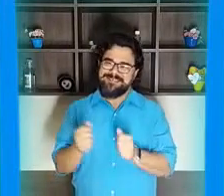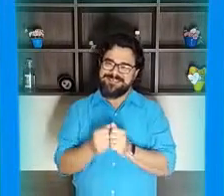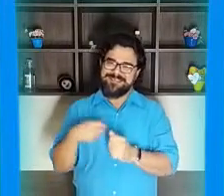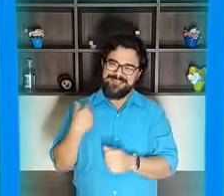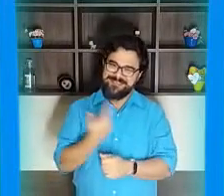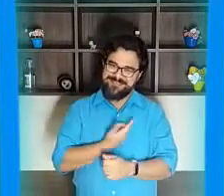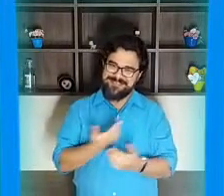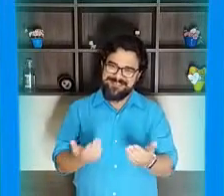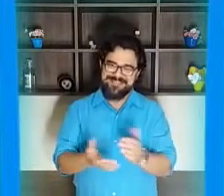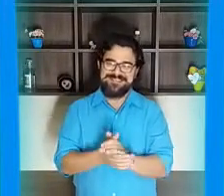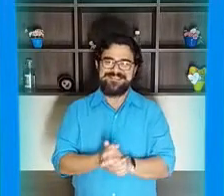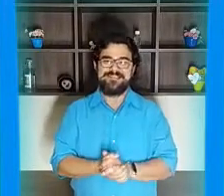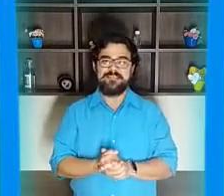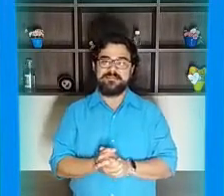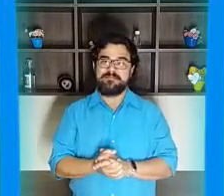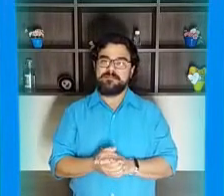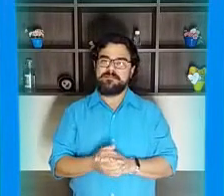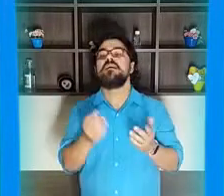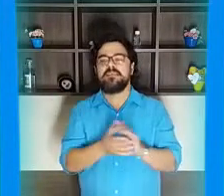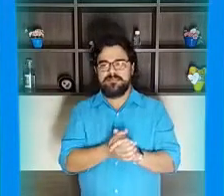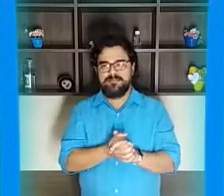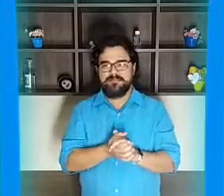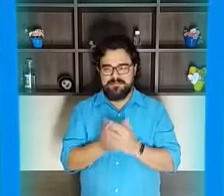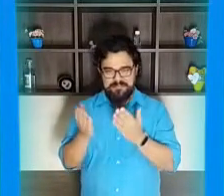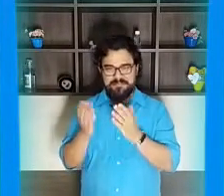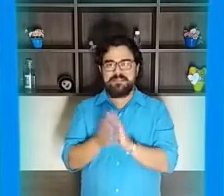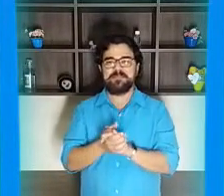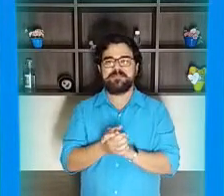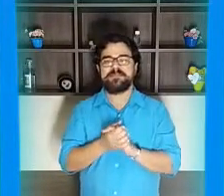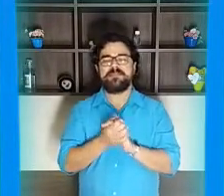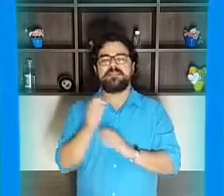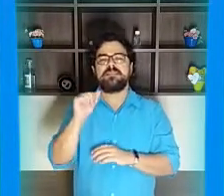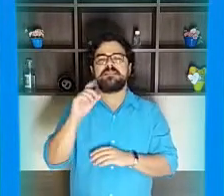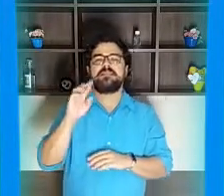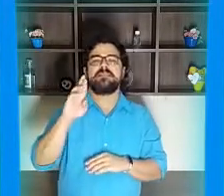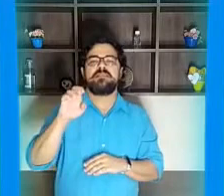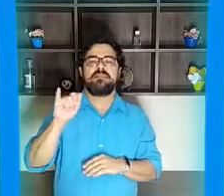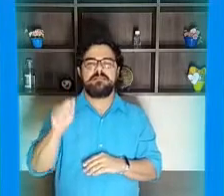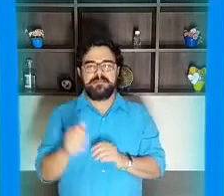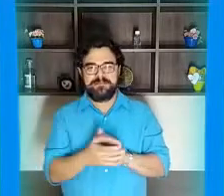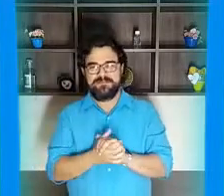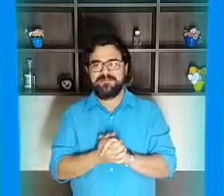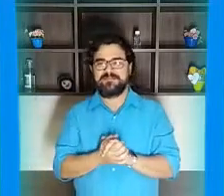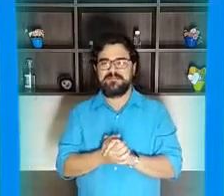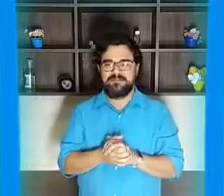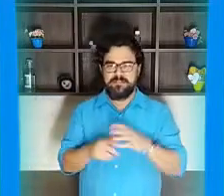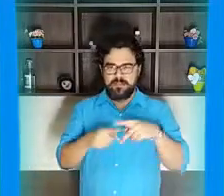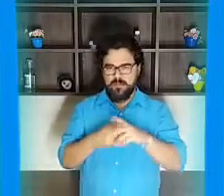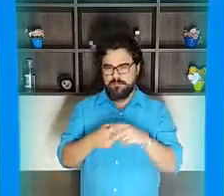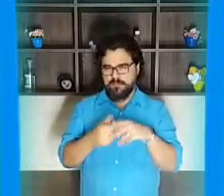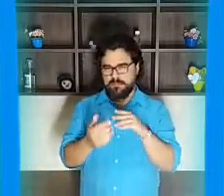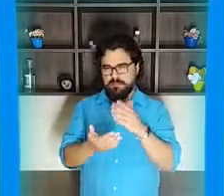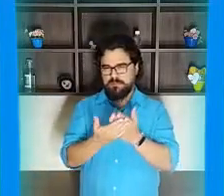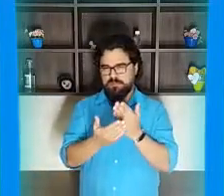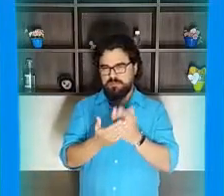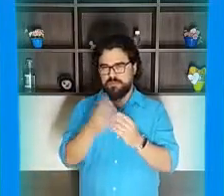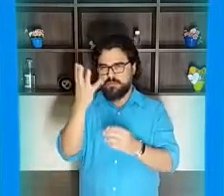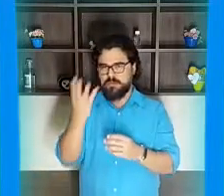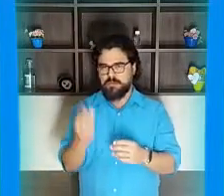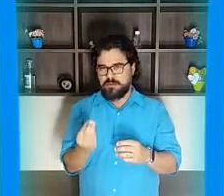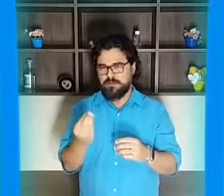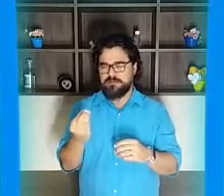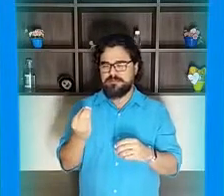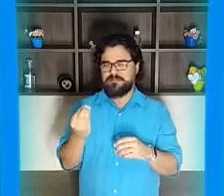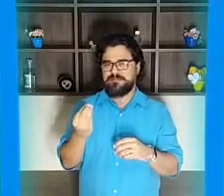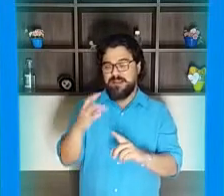um pouquinho da história do grupo de vocês. Então, a Oficina de Estudos da Arte Espírita existe há 16 anos